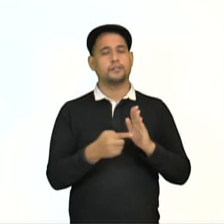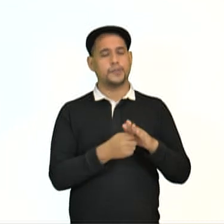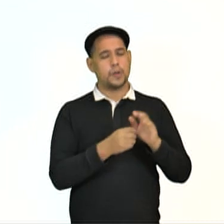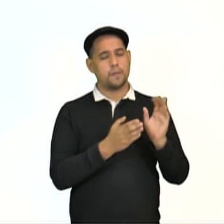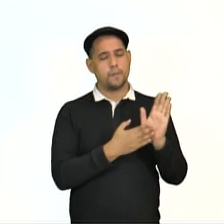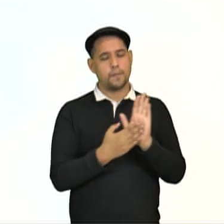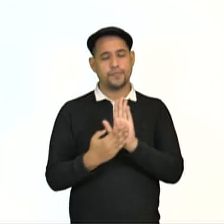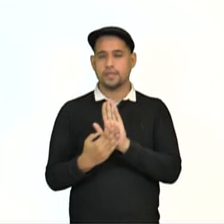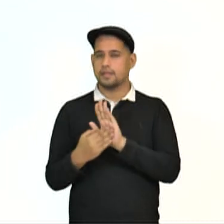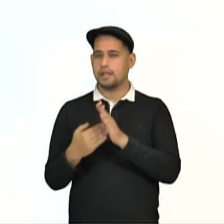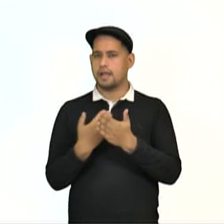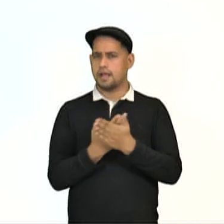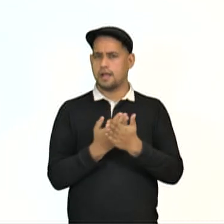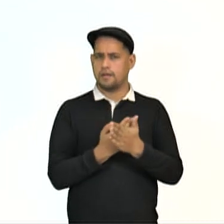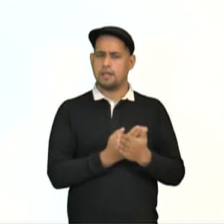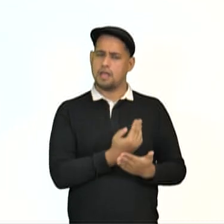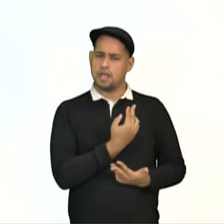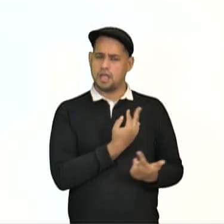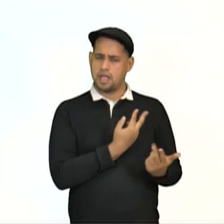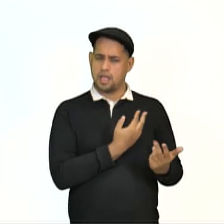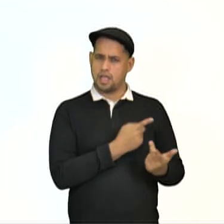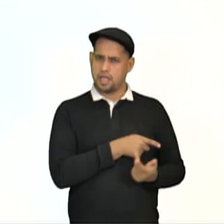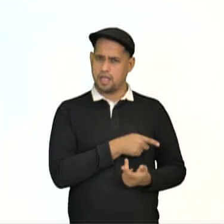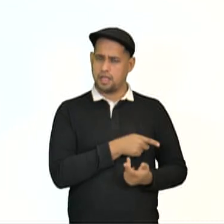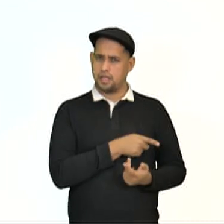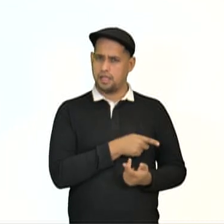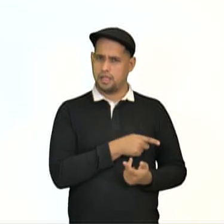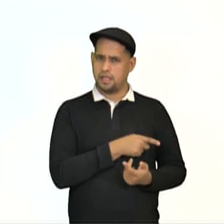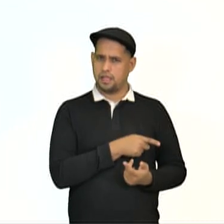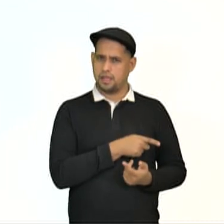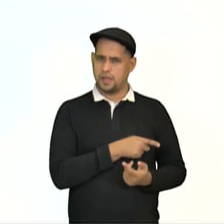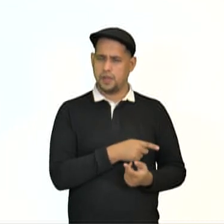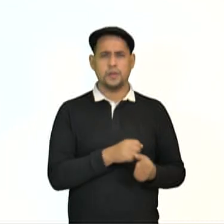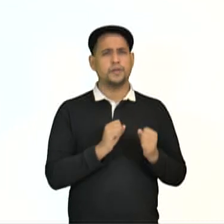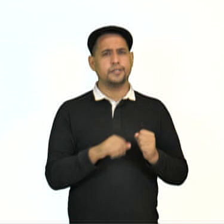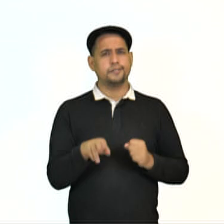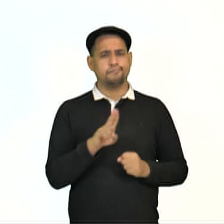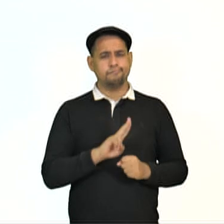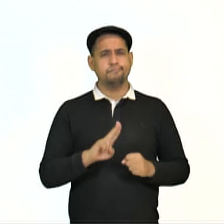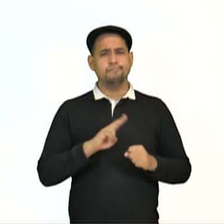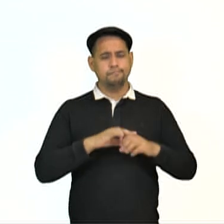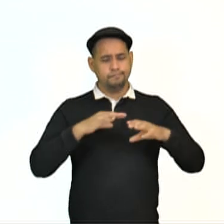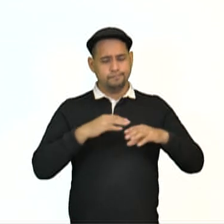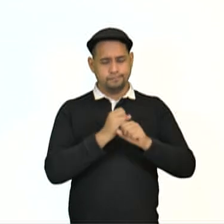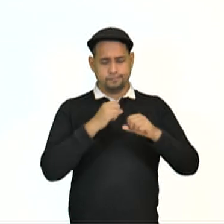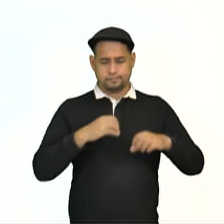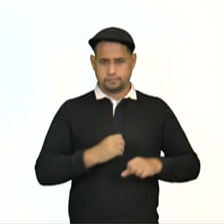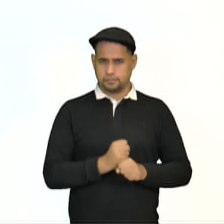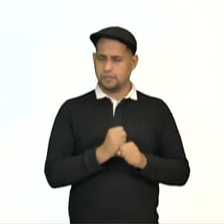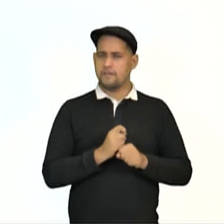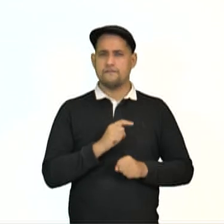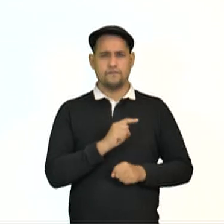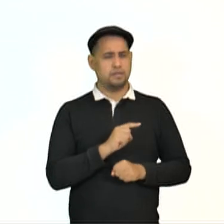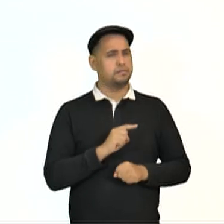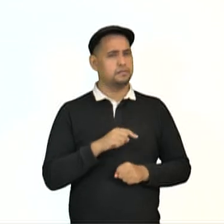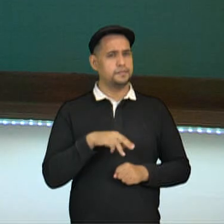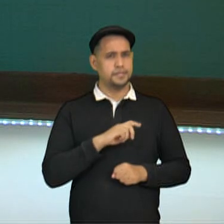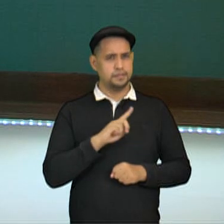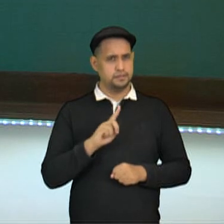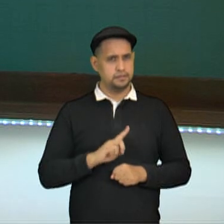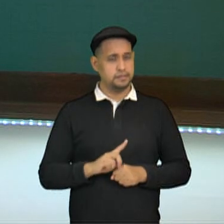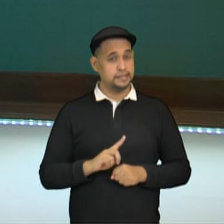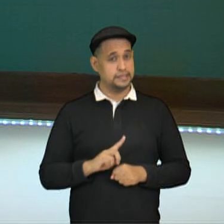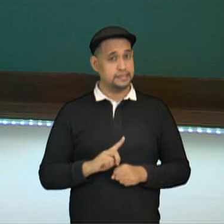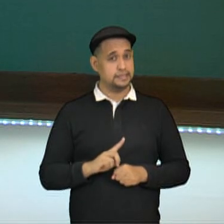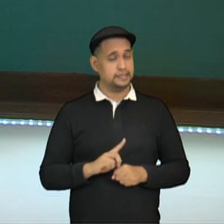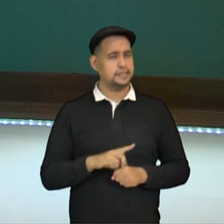aulas anteriores. Eles são iguais? Vale a propriedade comutativa na multiplicação de matrizes?